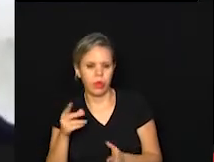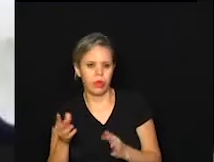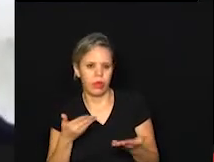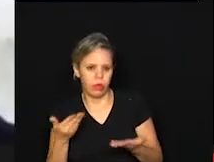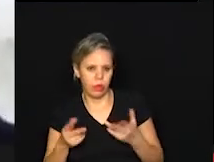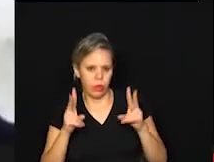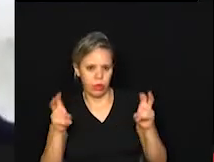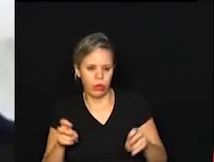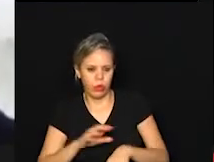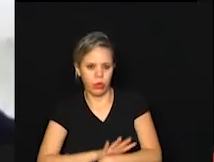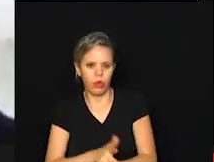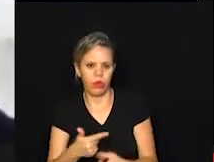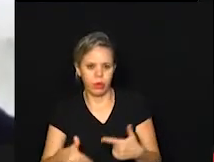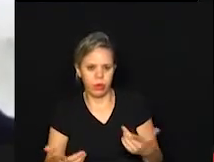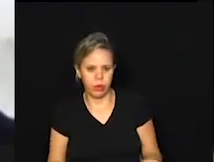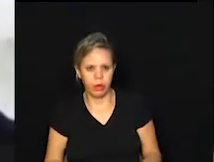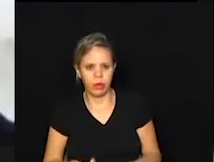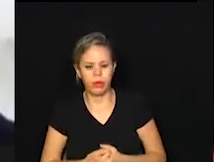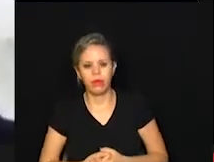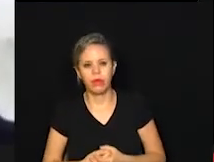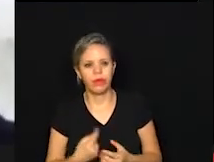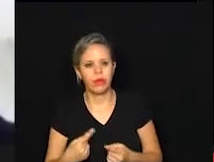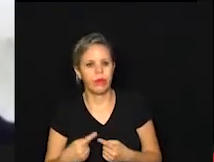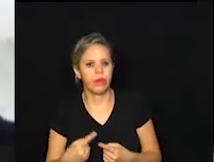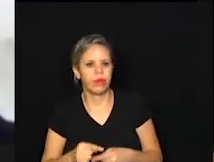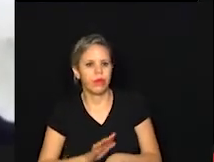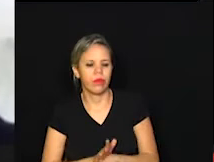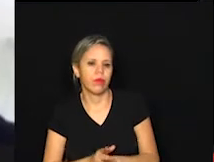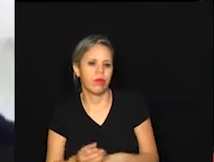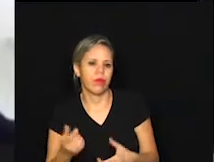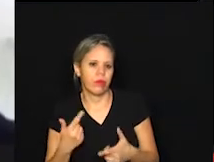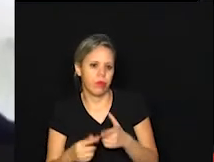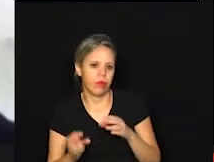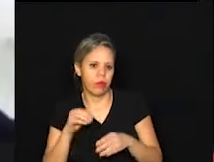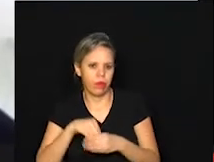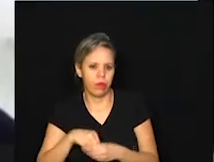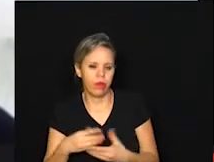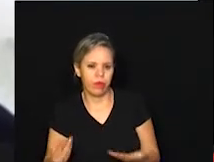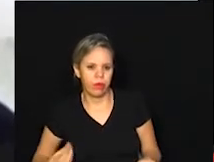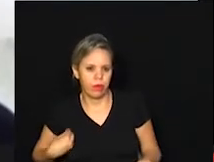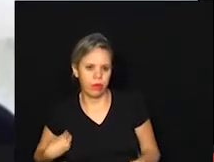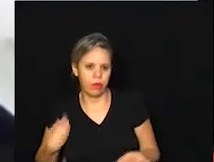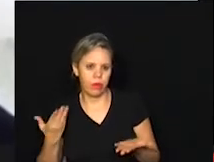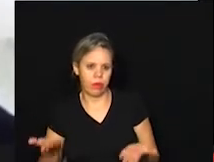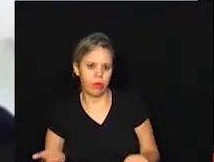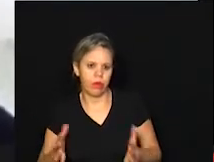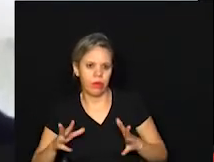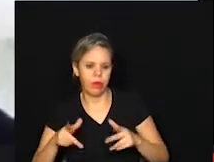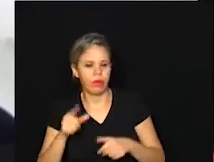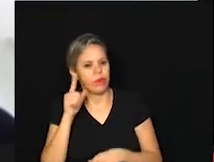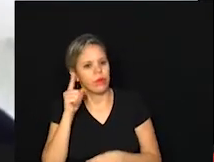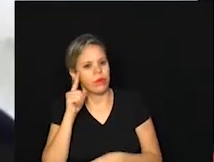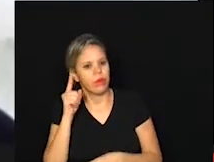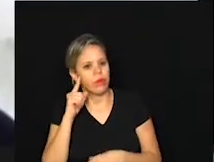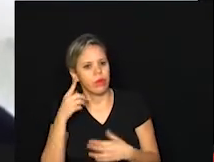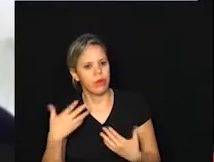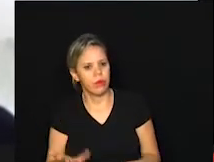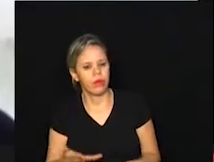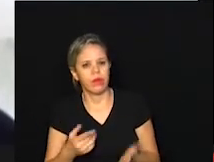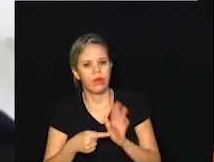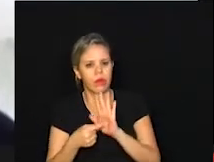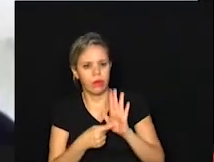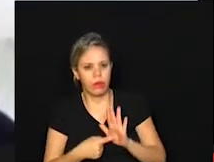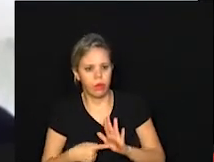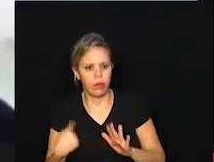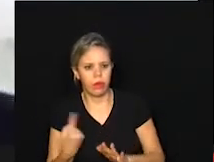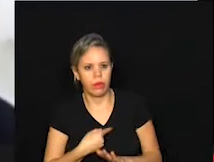questões raciais, né, até porque o racismo estrutural ele está aí todos os dias se mostrando